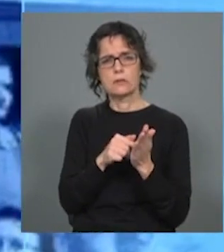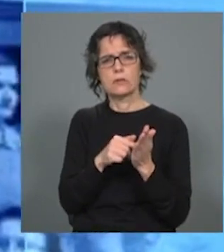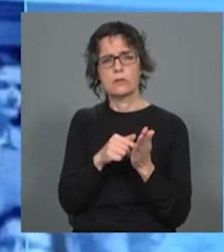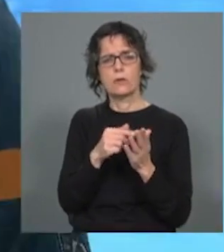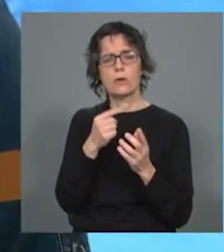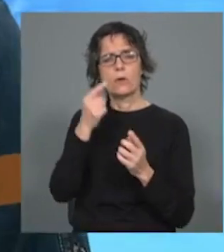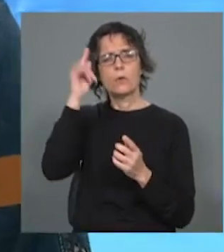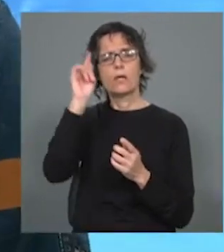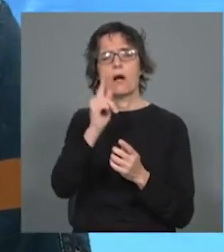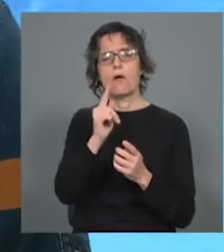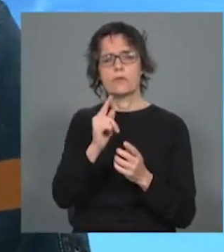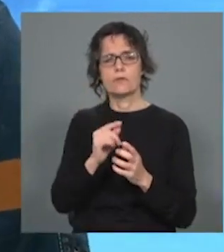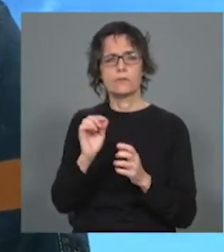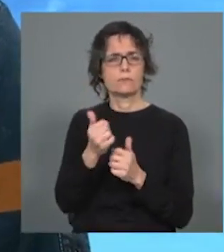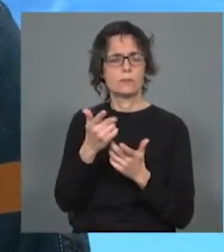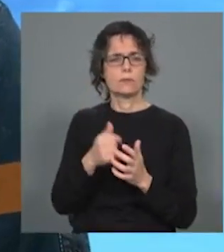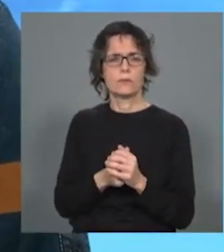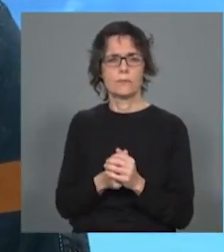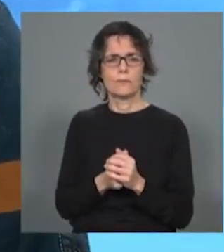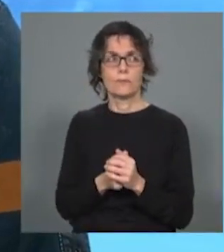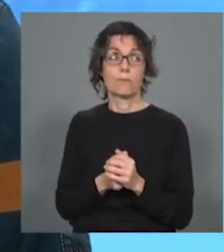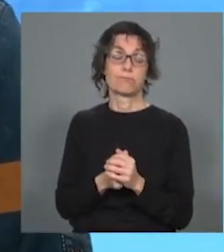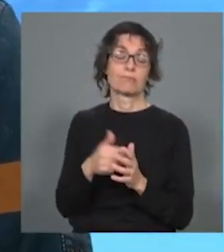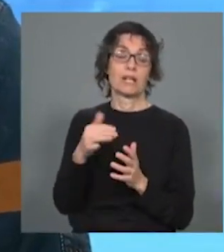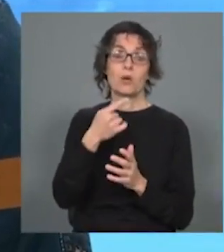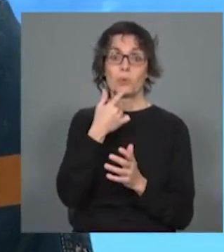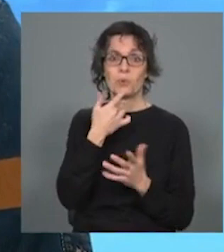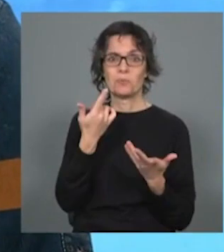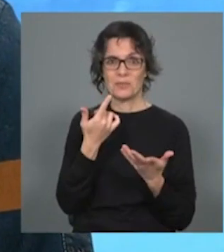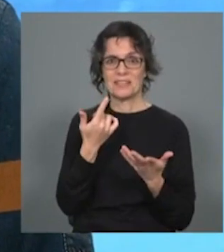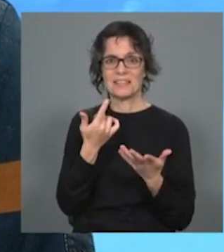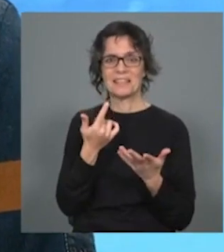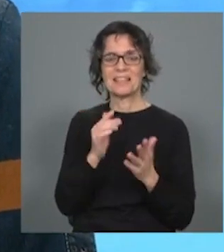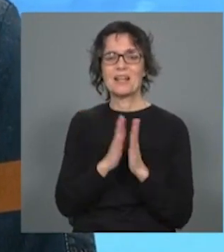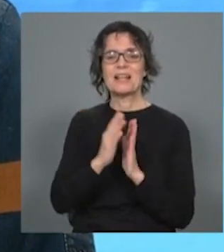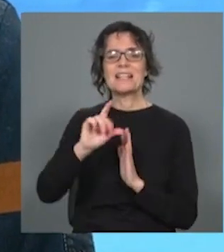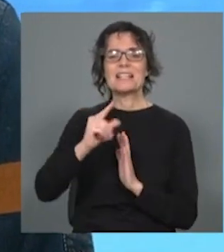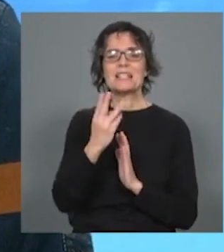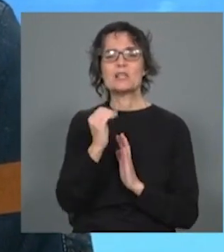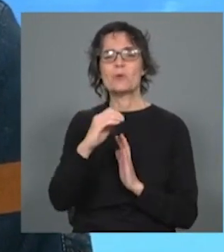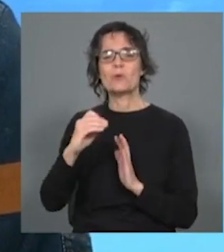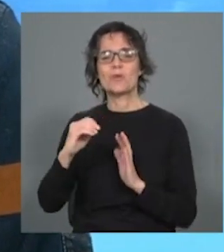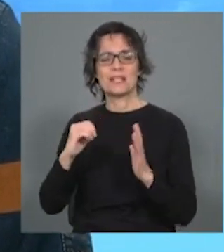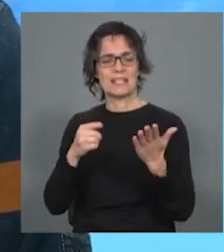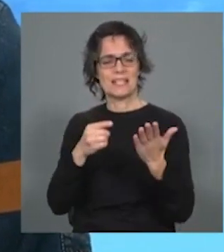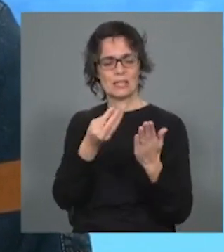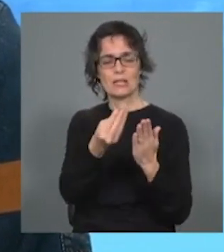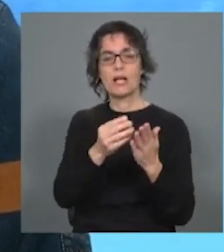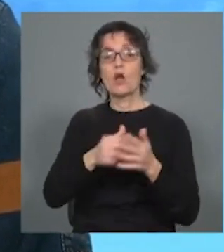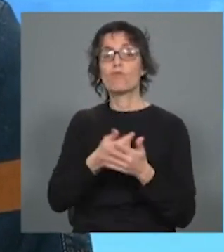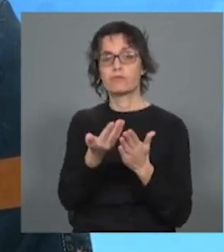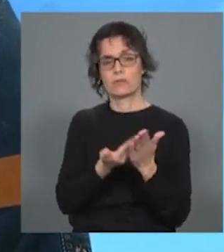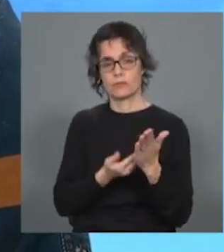indicaria? Bastante. São Lucas é plural, aliás, é o maior Evangelho, apesar de ter